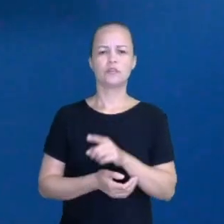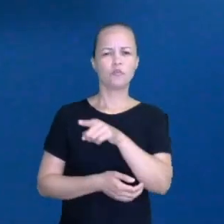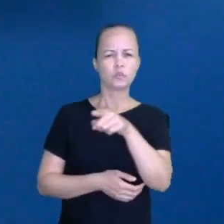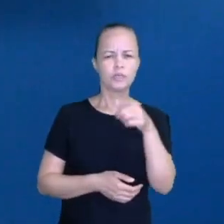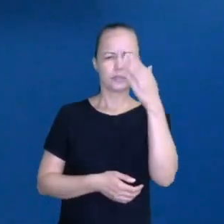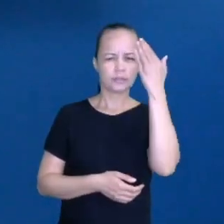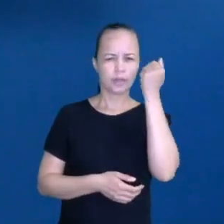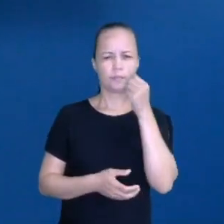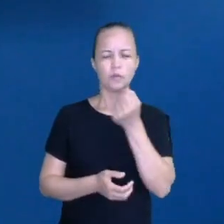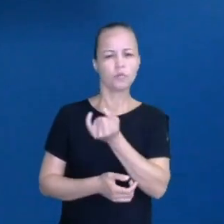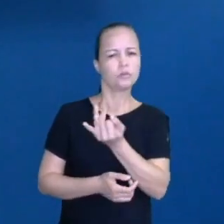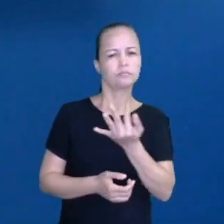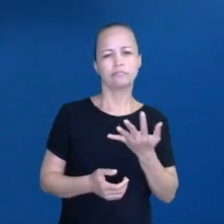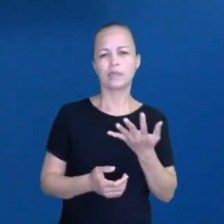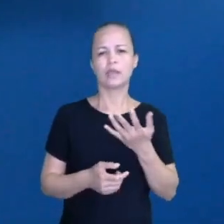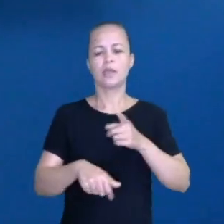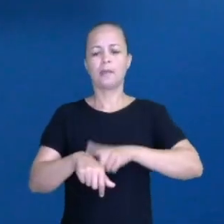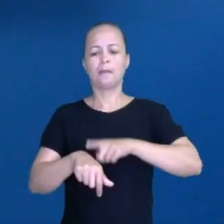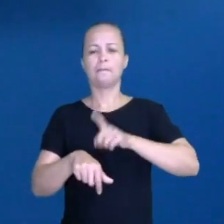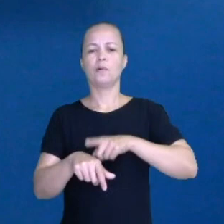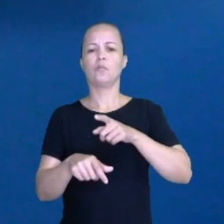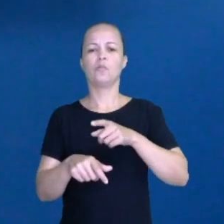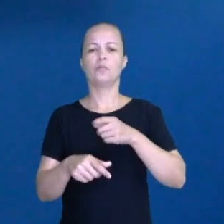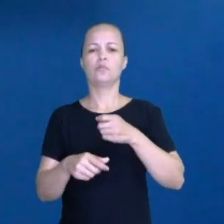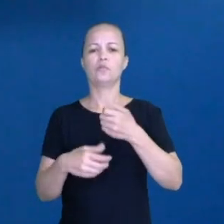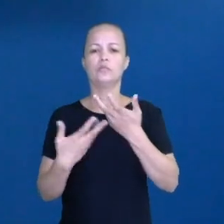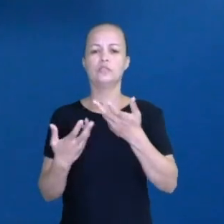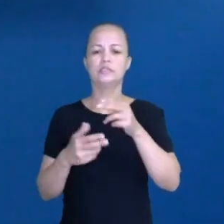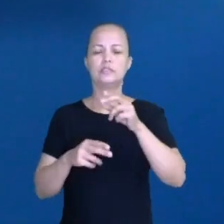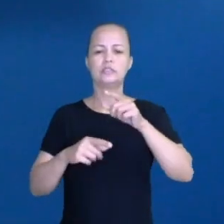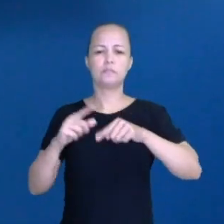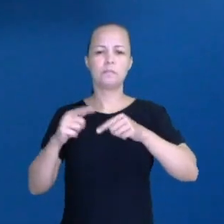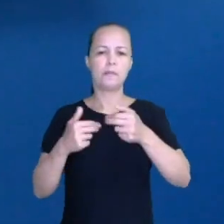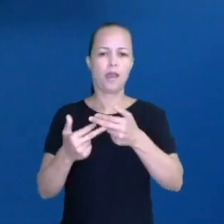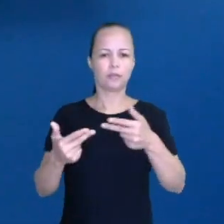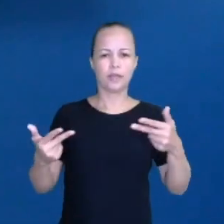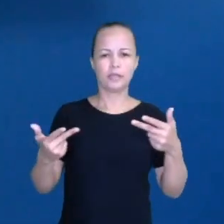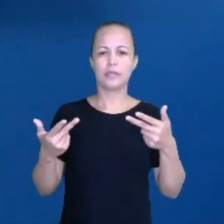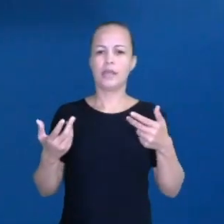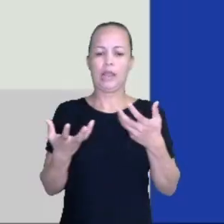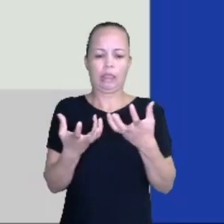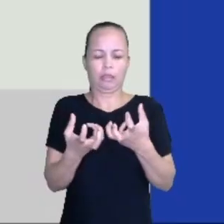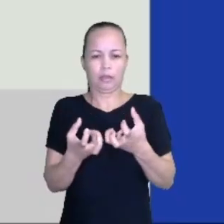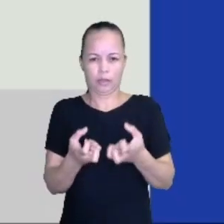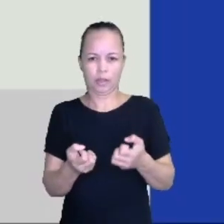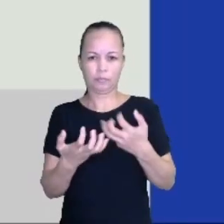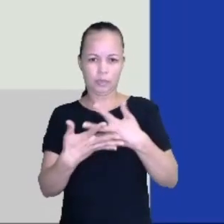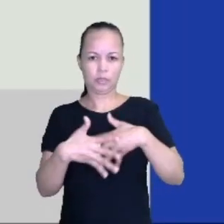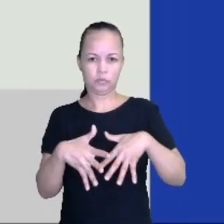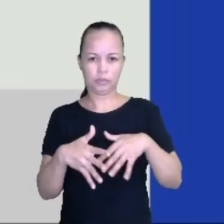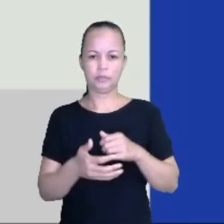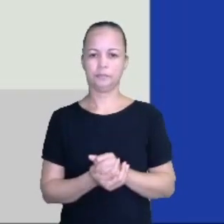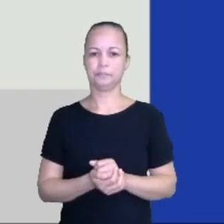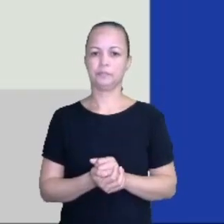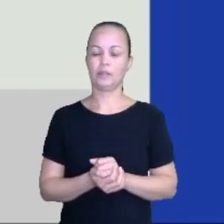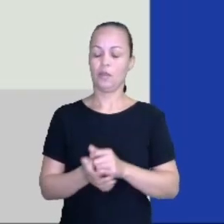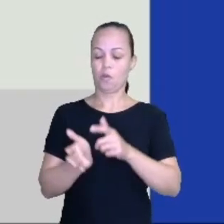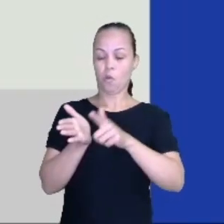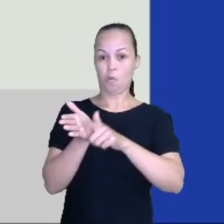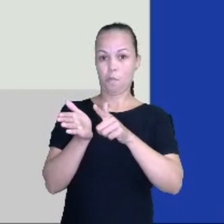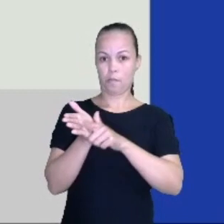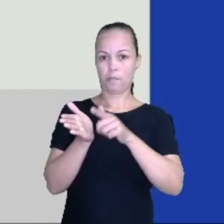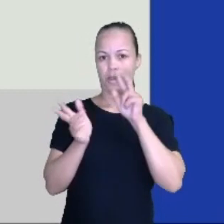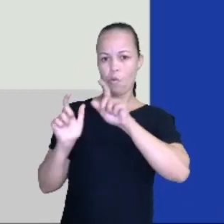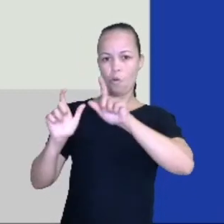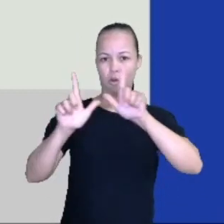esses materiais demoram para se degenerar na natureza? Vamos lá, olha para a telinha. O papel, por